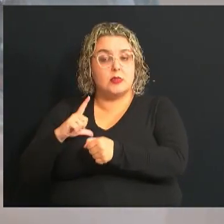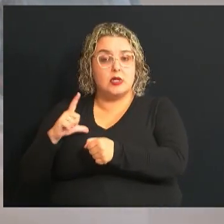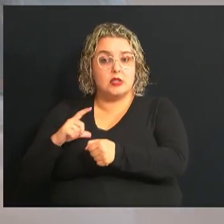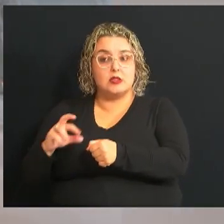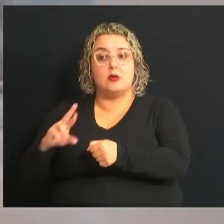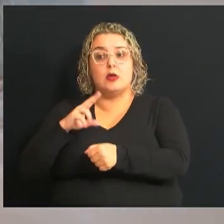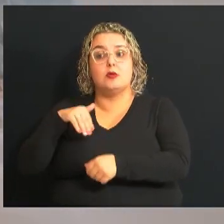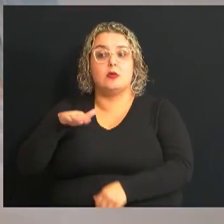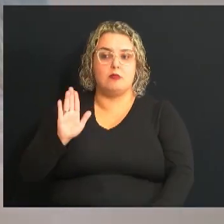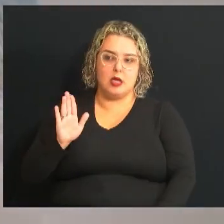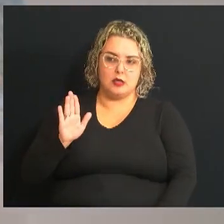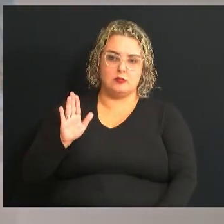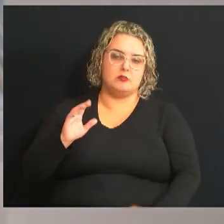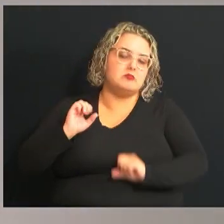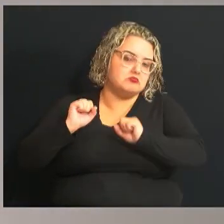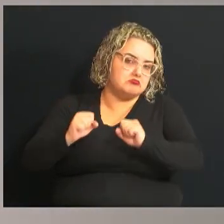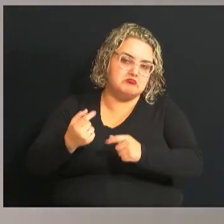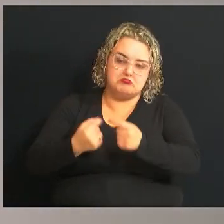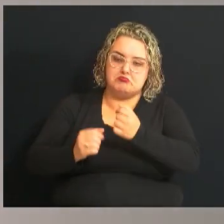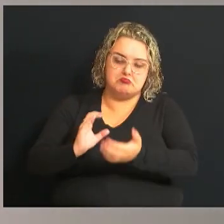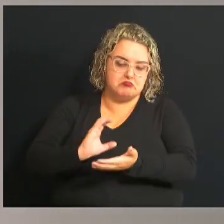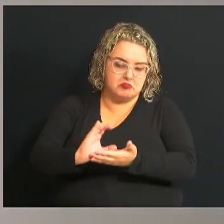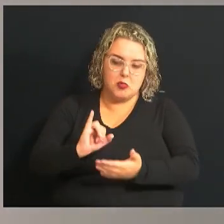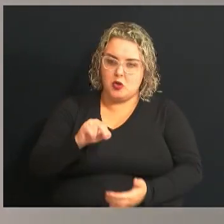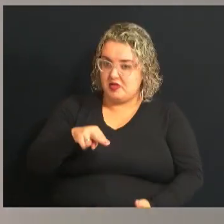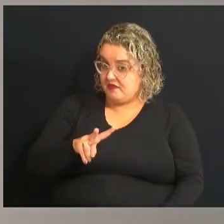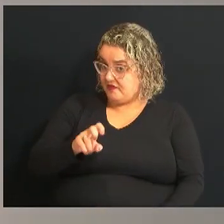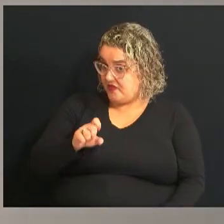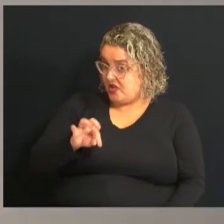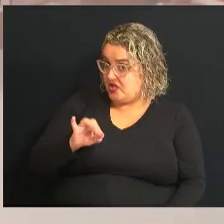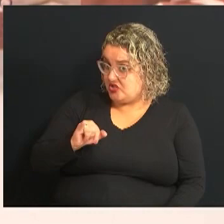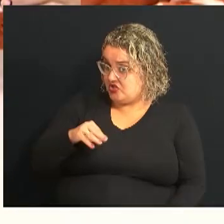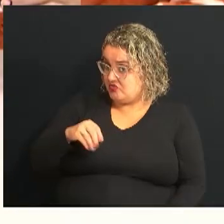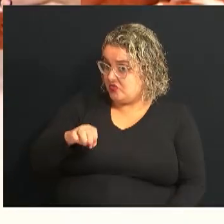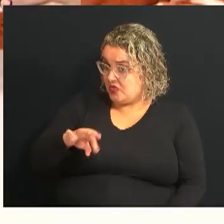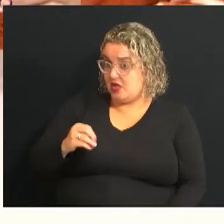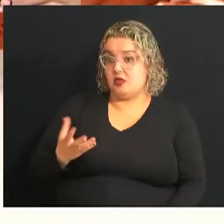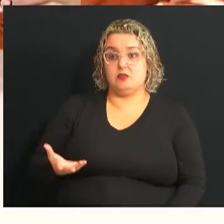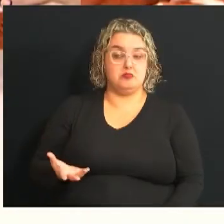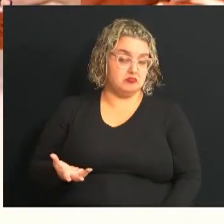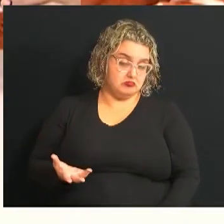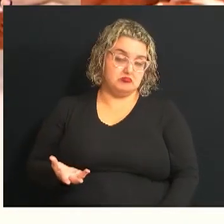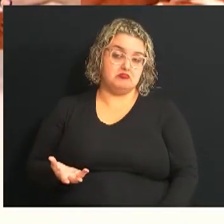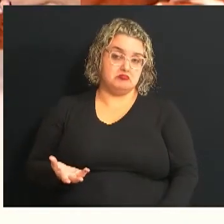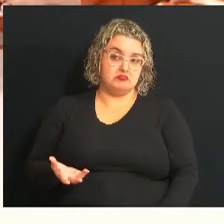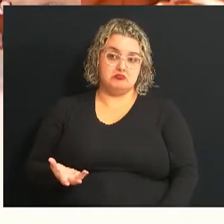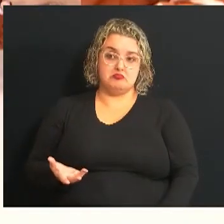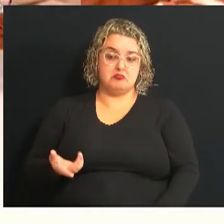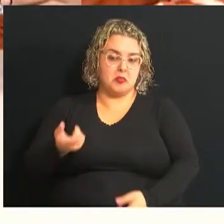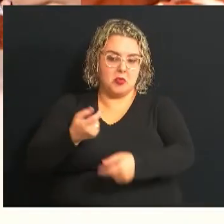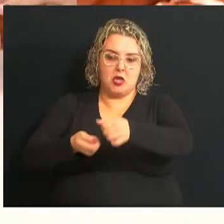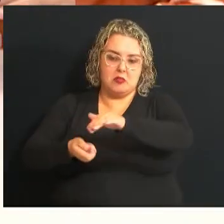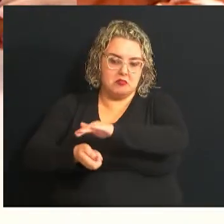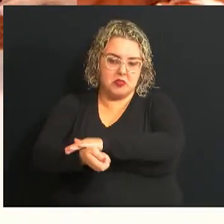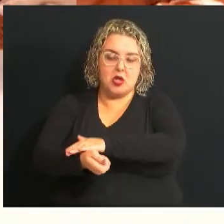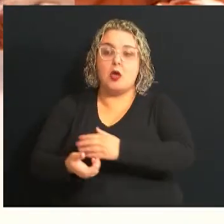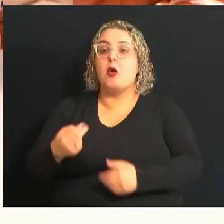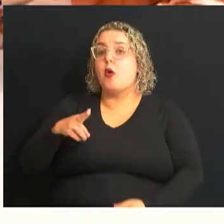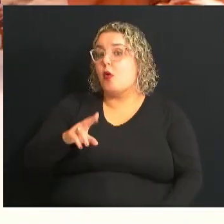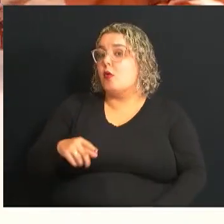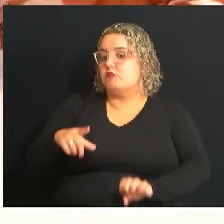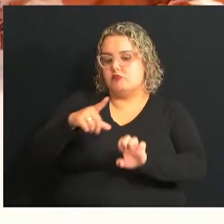mais? Podia ser um investimento, ou poderia ser até mesmo, sei lá, empreender com aquele